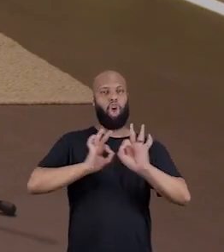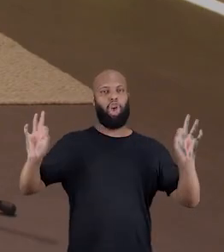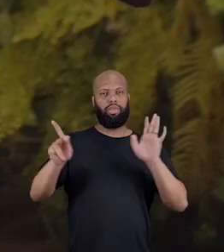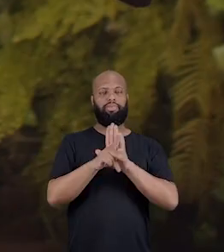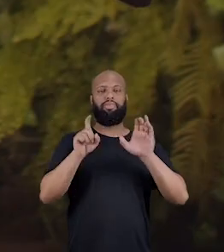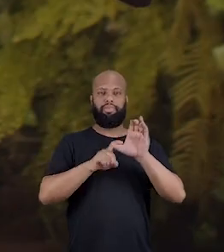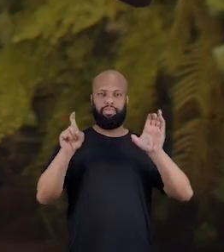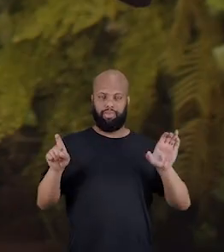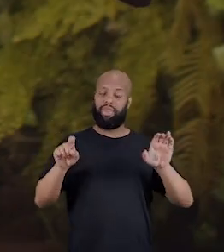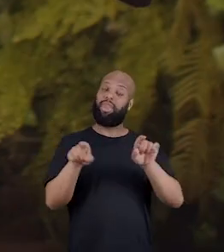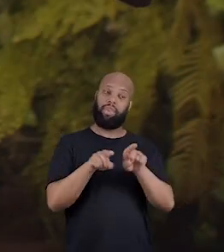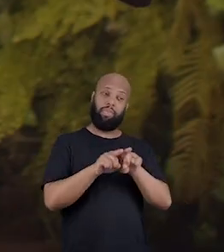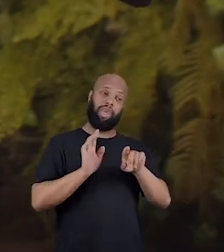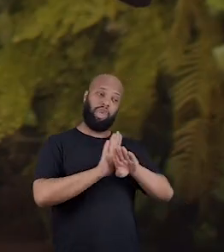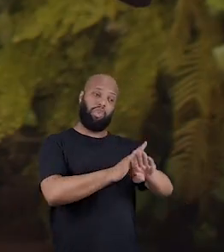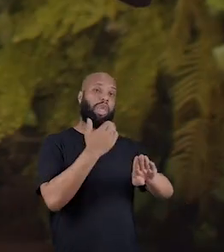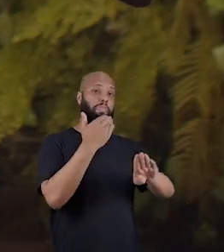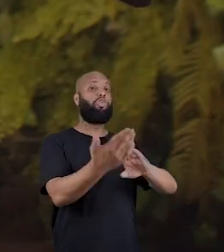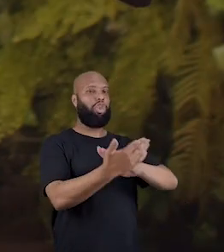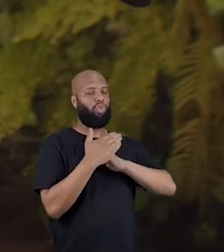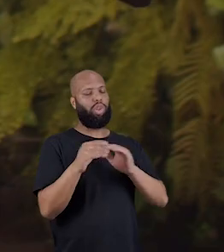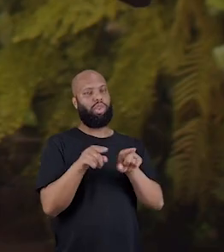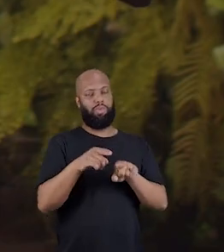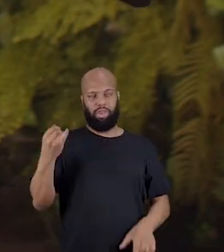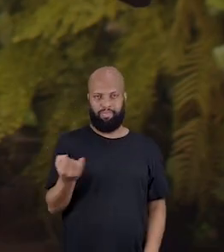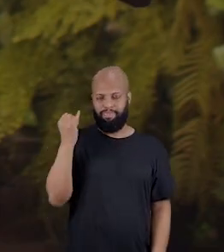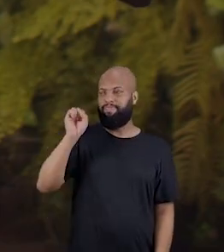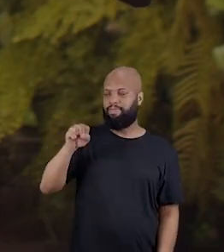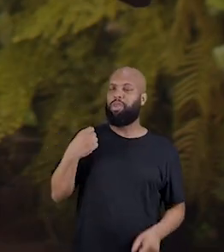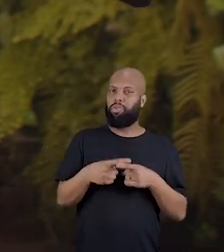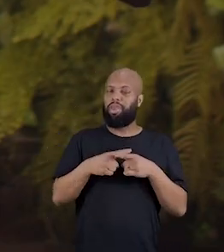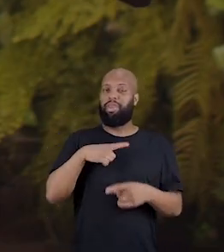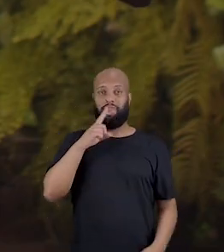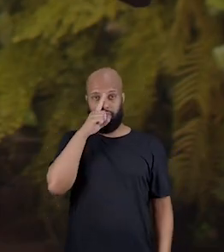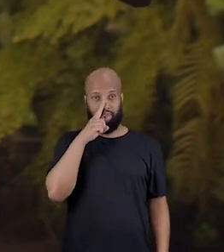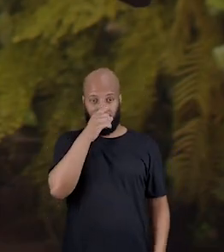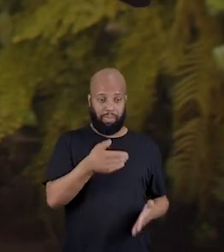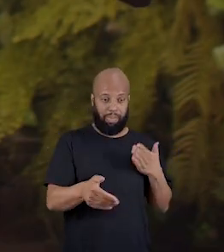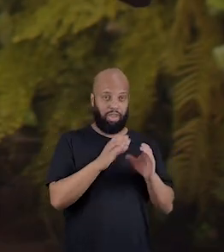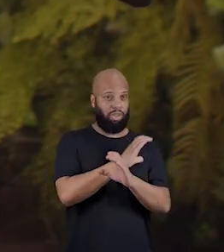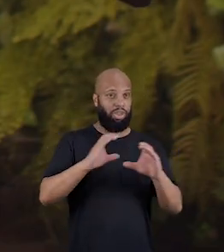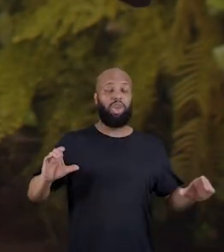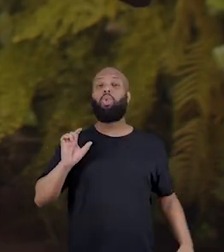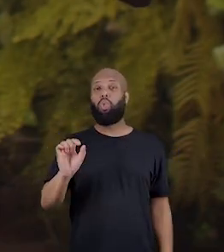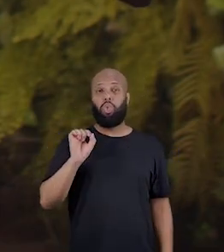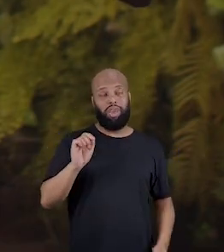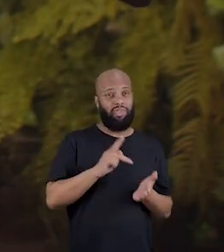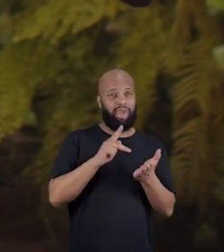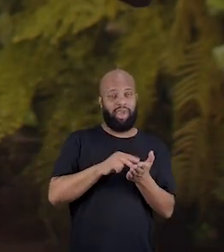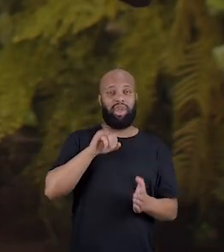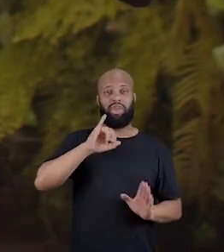autonomia. E nesse ponto, ajudar e pedir ajuda é fundamental, né? Total. Porque onde a gente vê mais risco dessa perda de